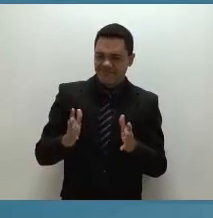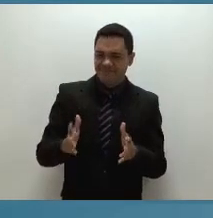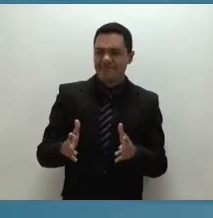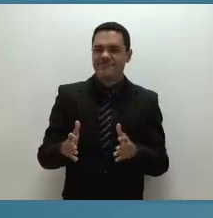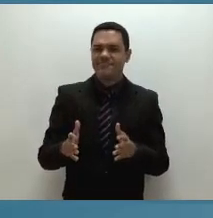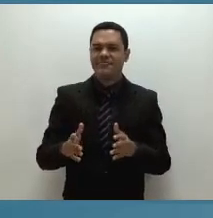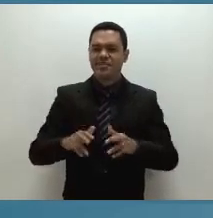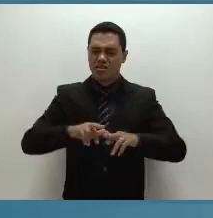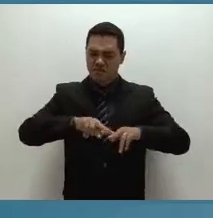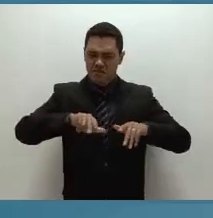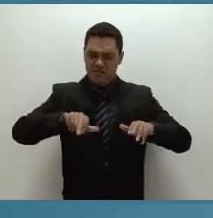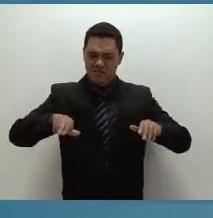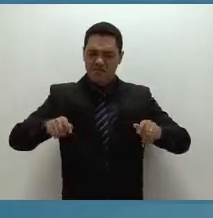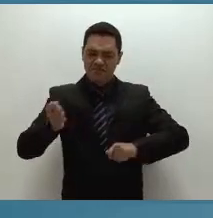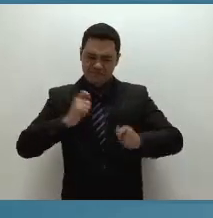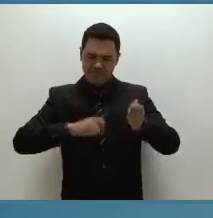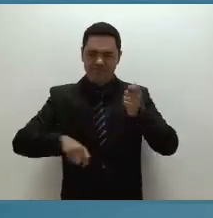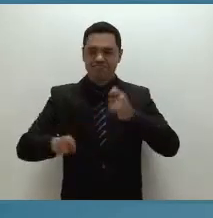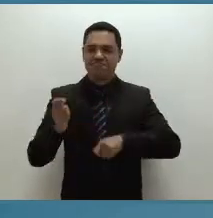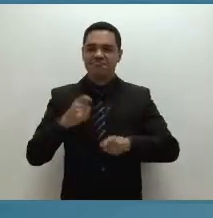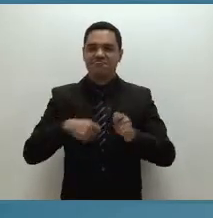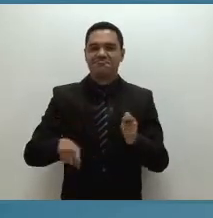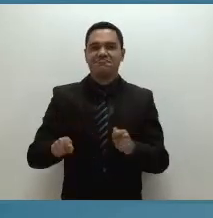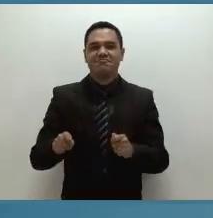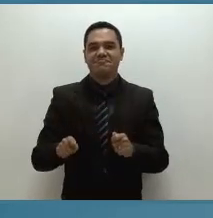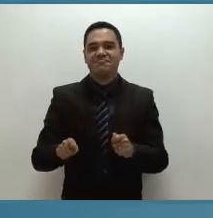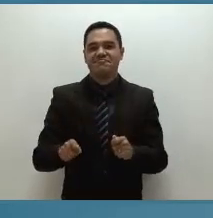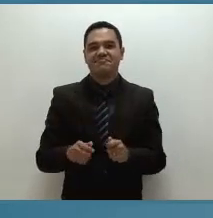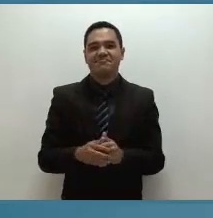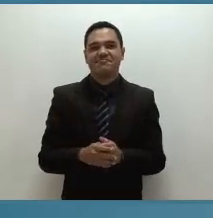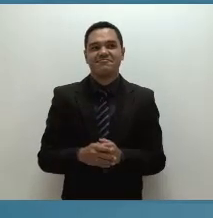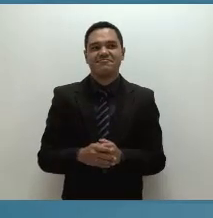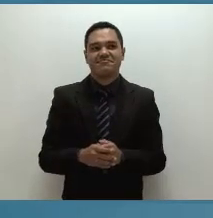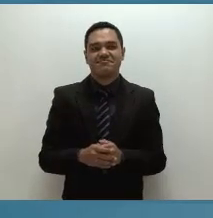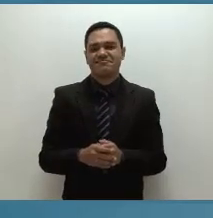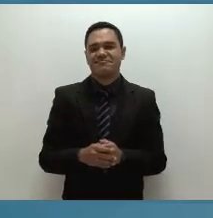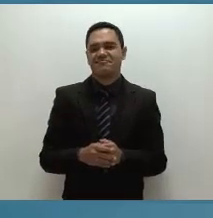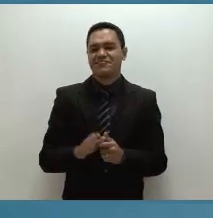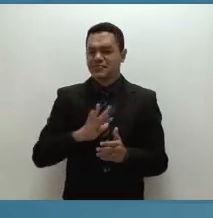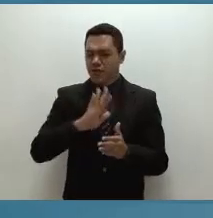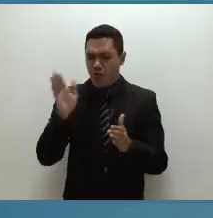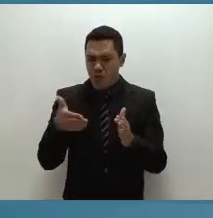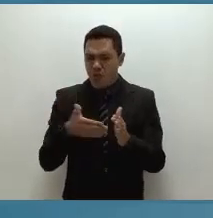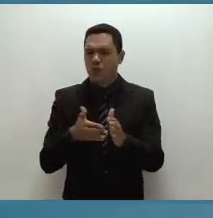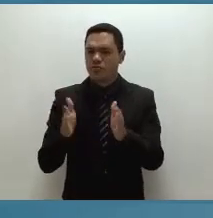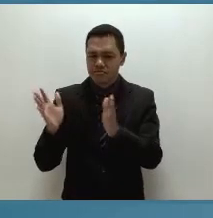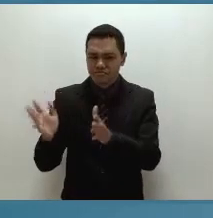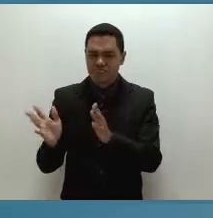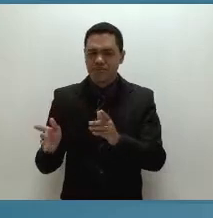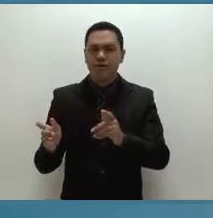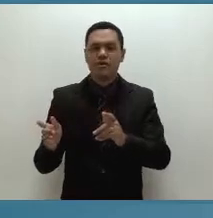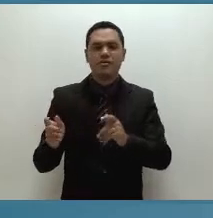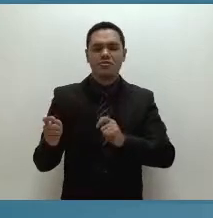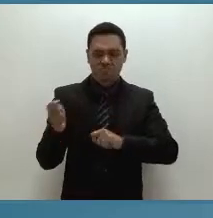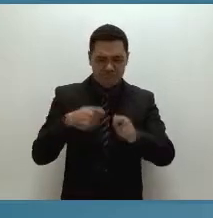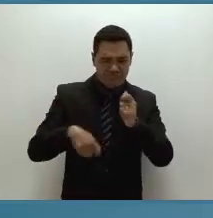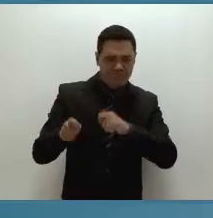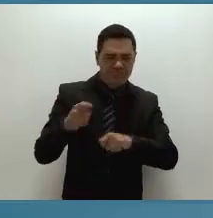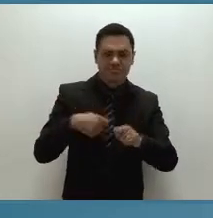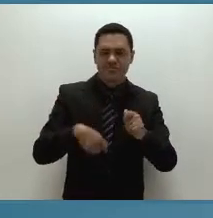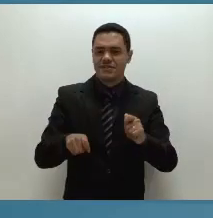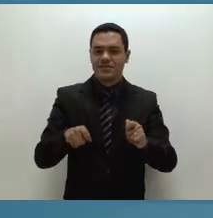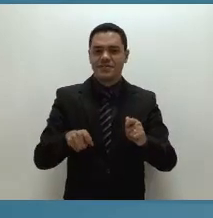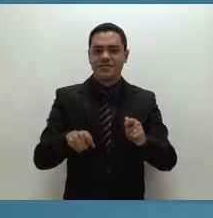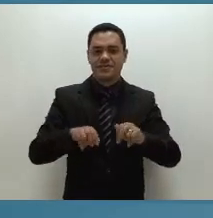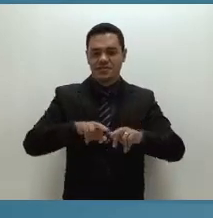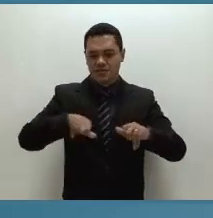alguma atividade administrativa, e todos aqui já exerceram em alguma função, alguma atividade, sabemos